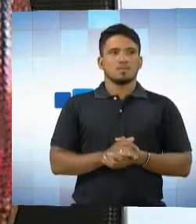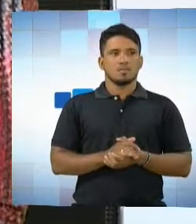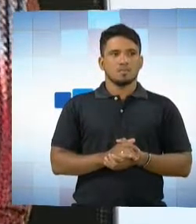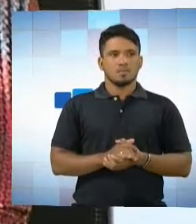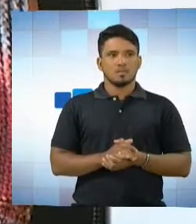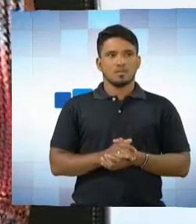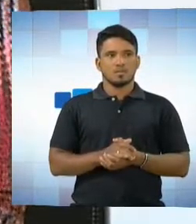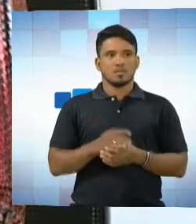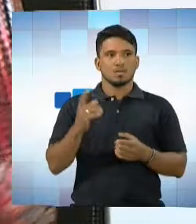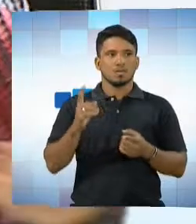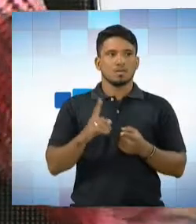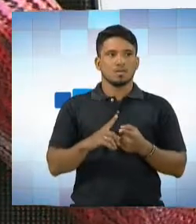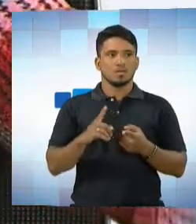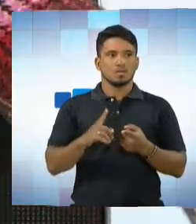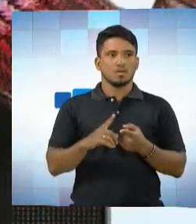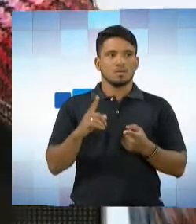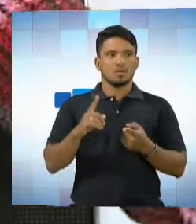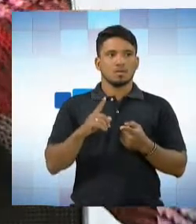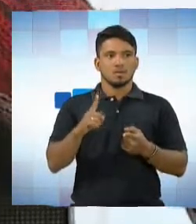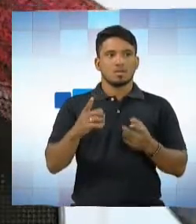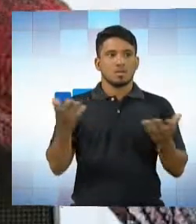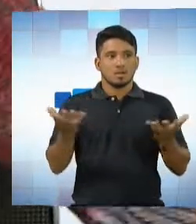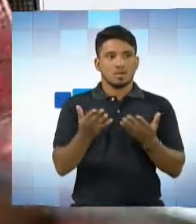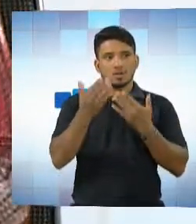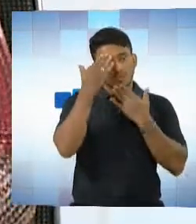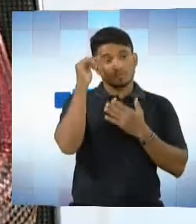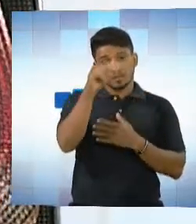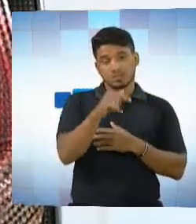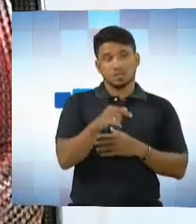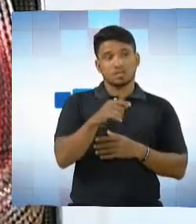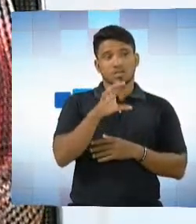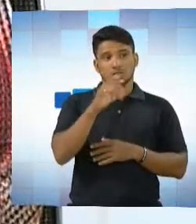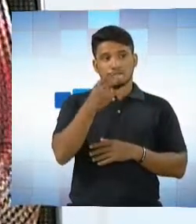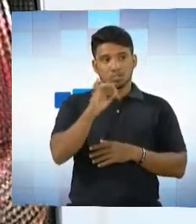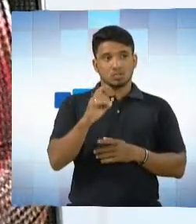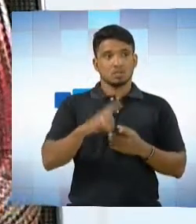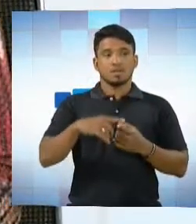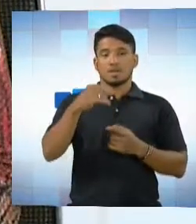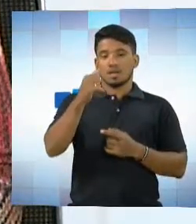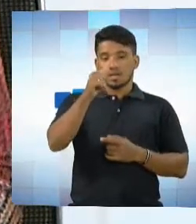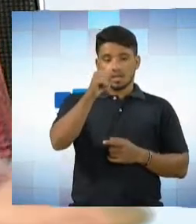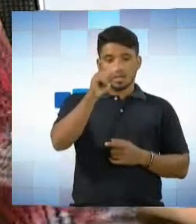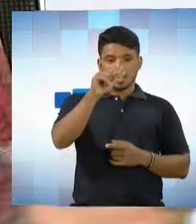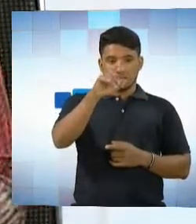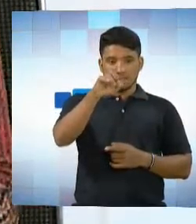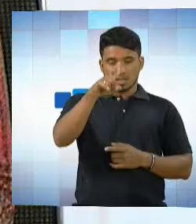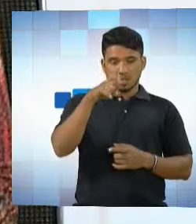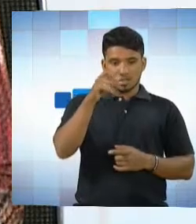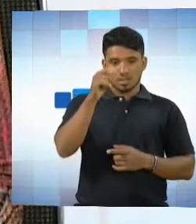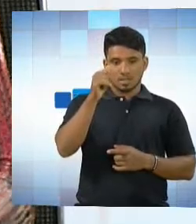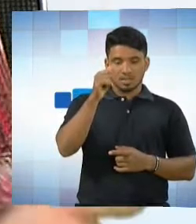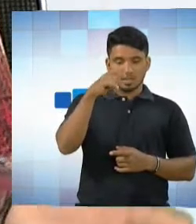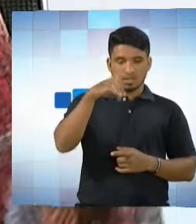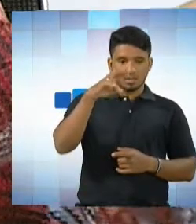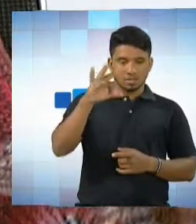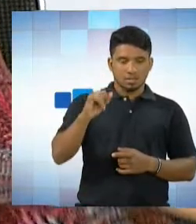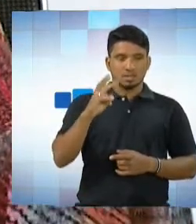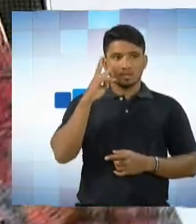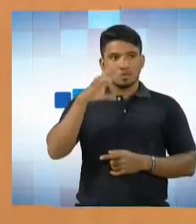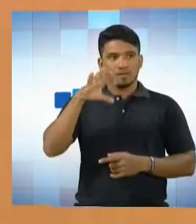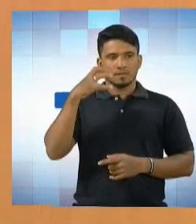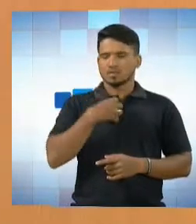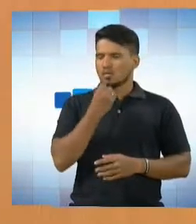Carlos. Então, e agora agradecer a você, a Alexandra, que me ligou ontem para ver o seu programa. Ver,